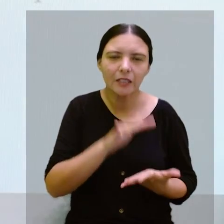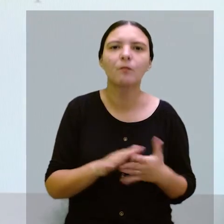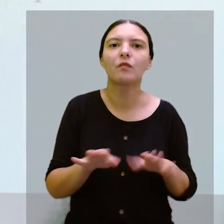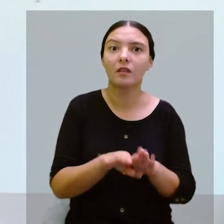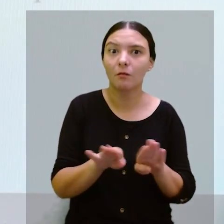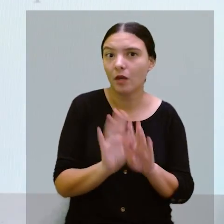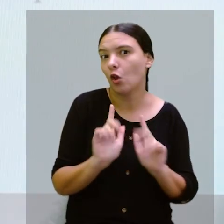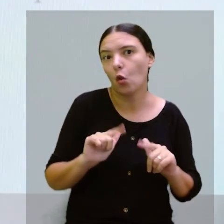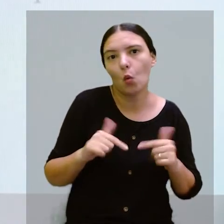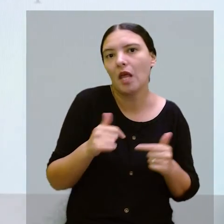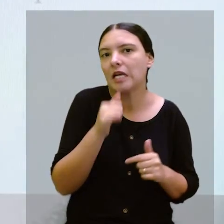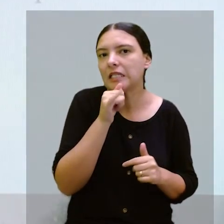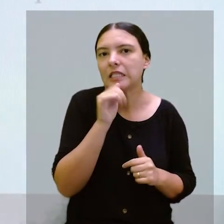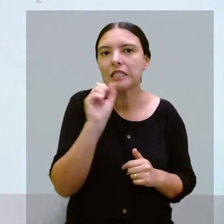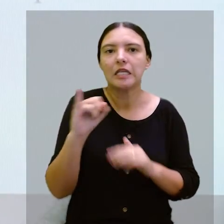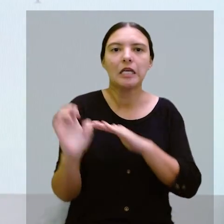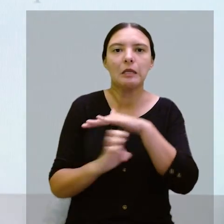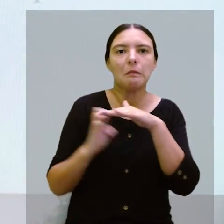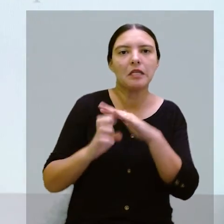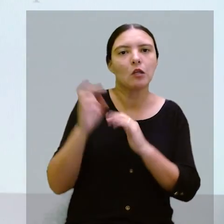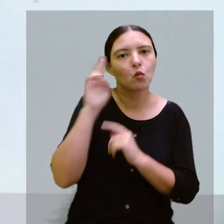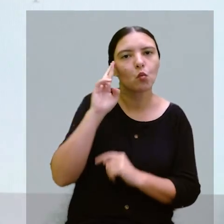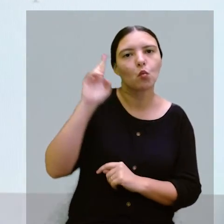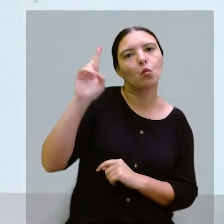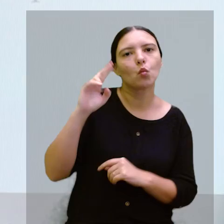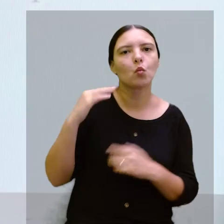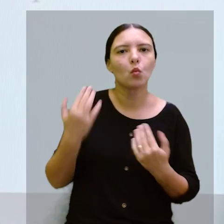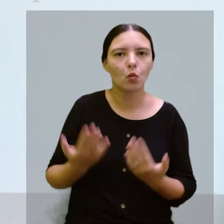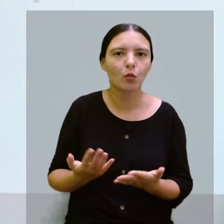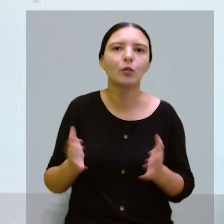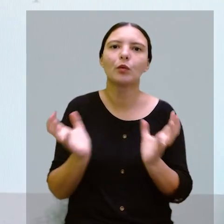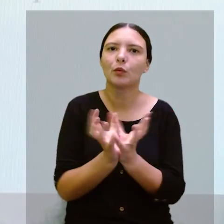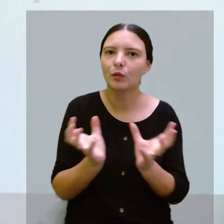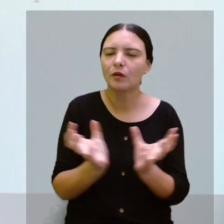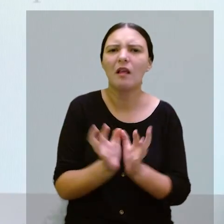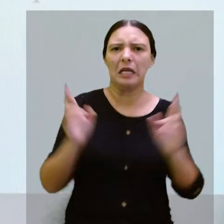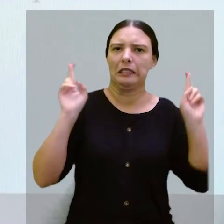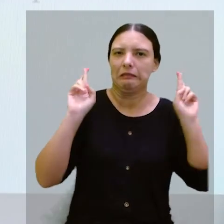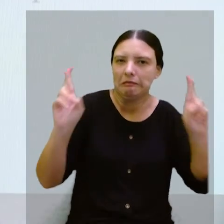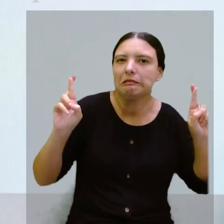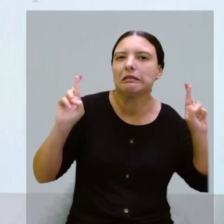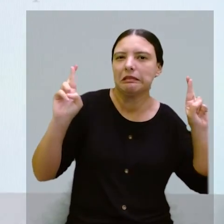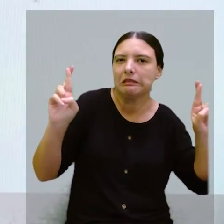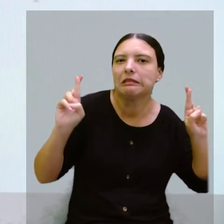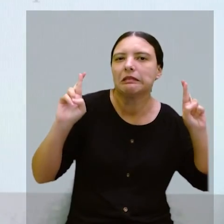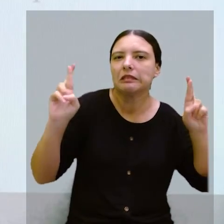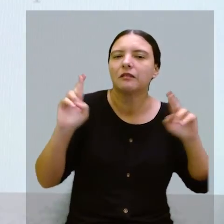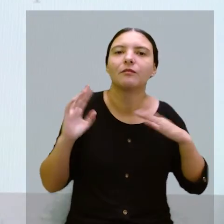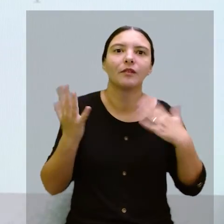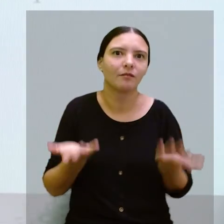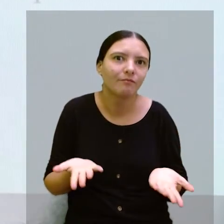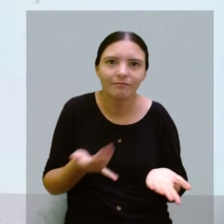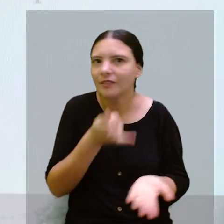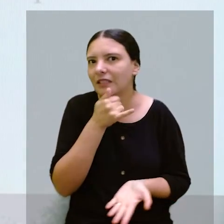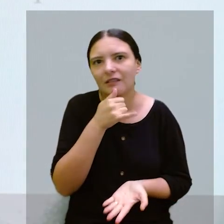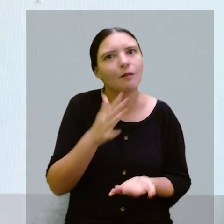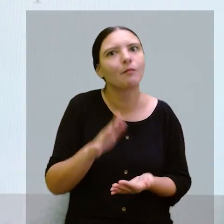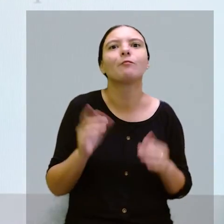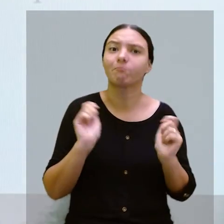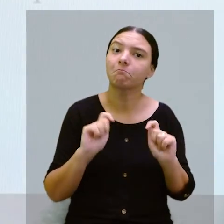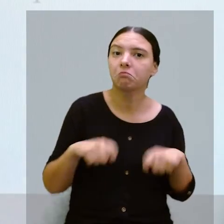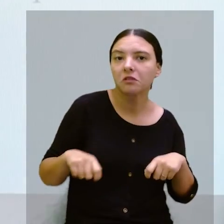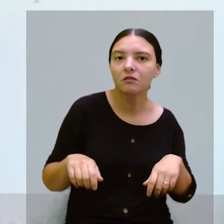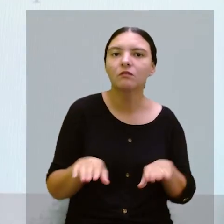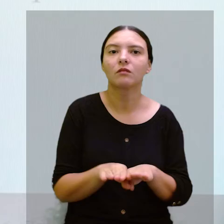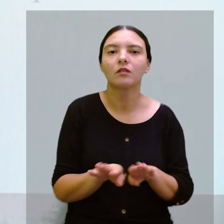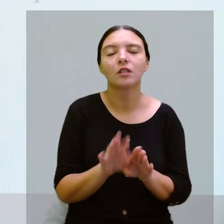luta dos empresários, dos donos do clube, e eu vou ficar ali torcendo, às vezes, pelo empresário, dono do clube, é uma possibilidade,